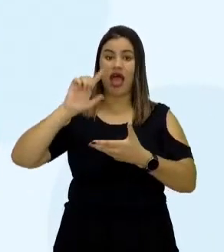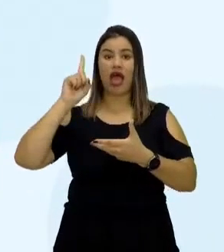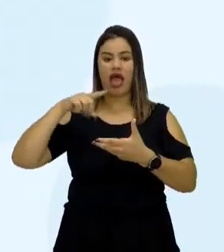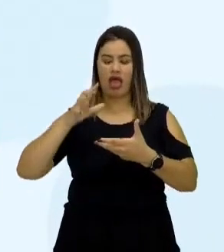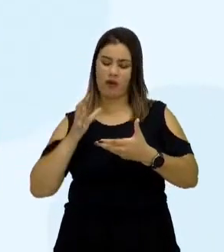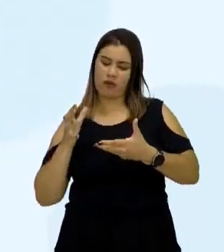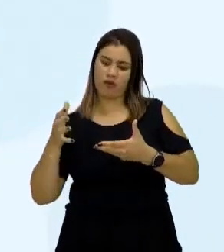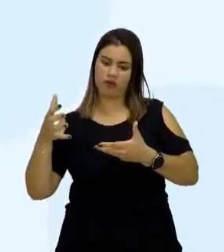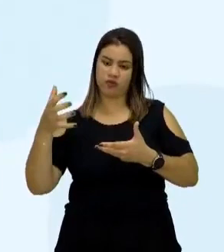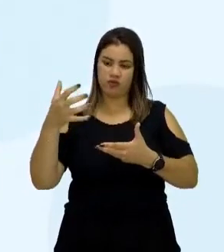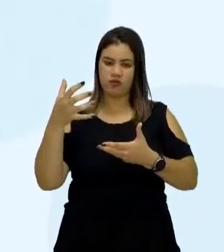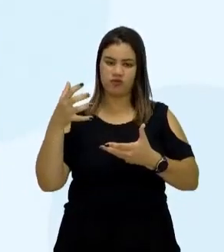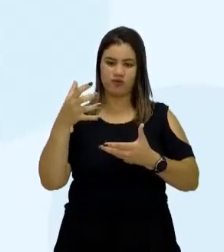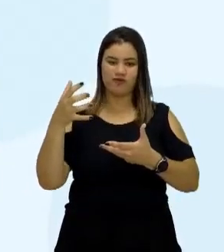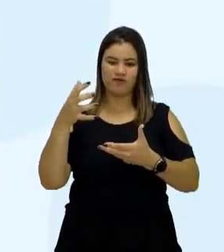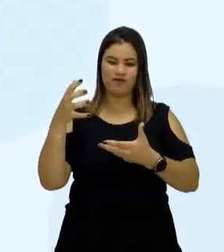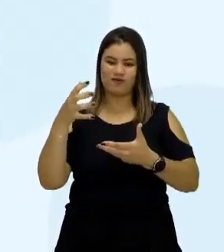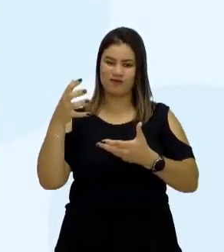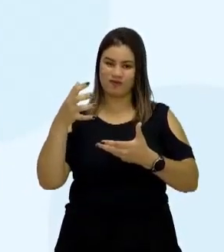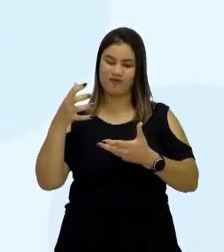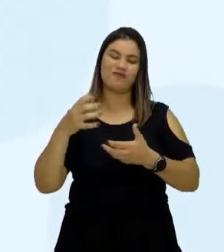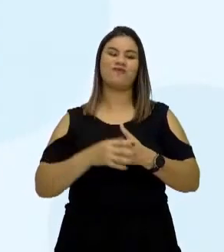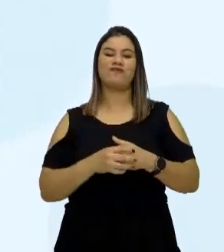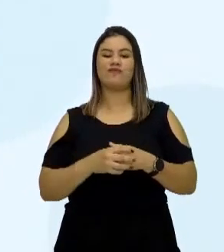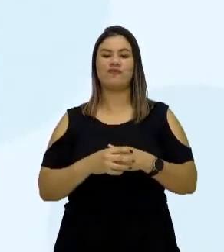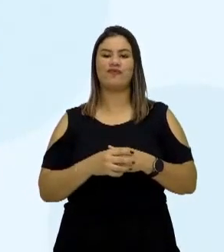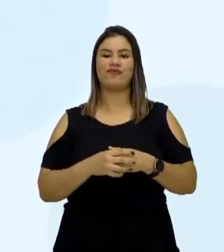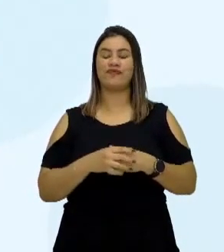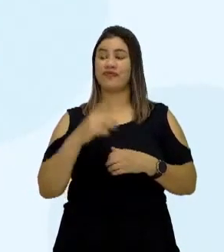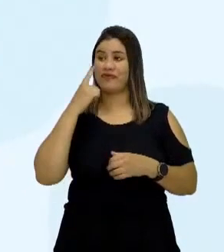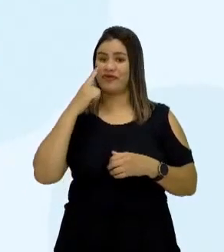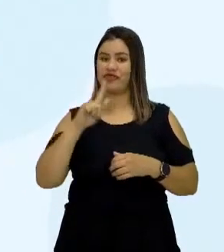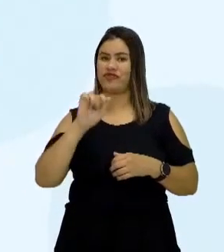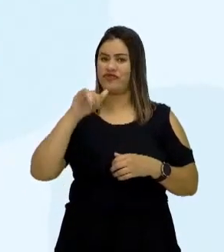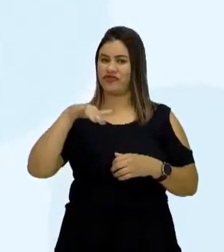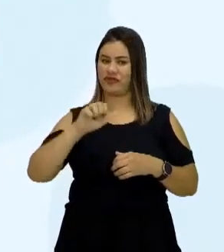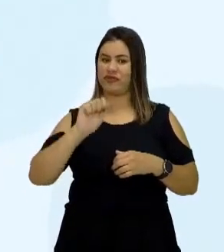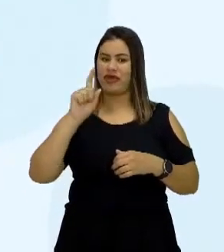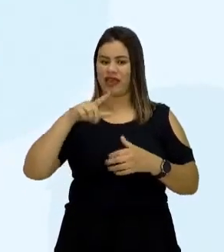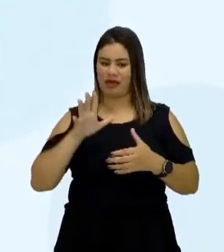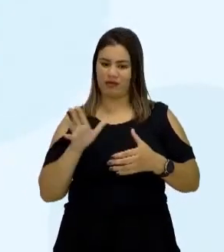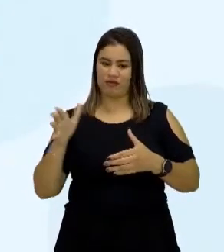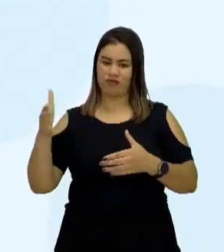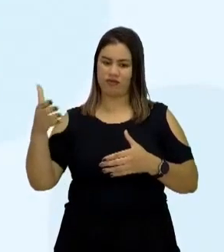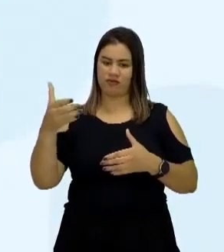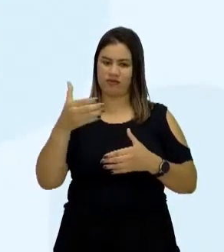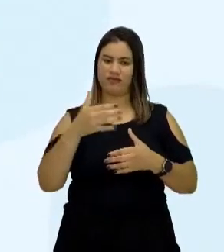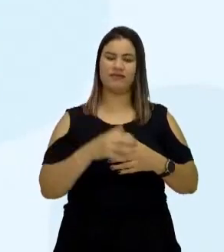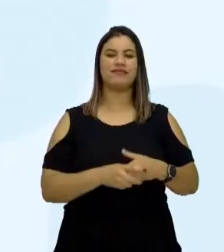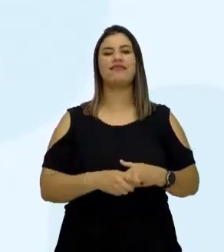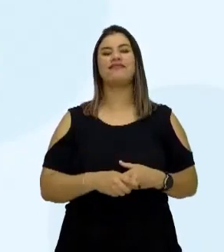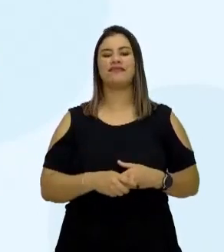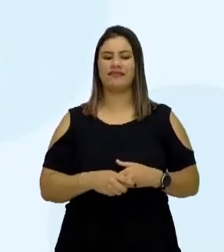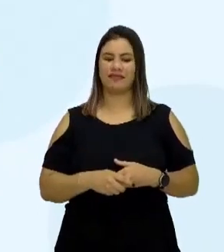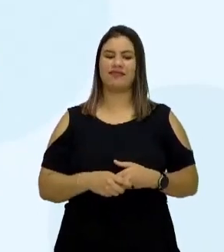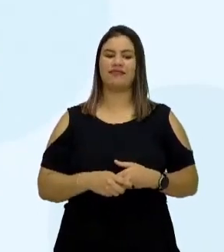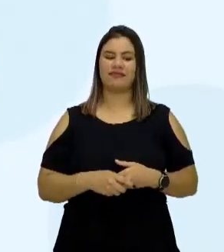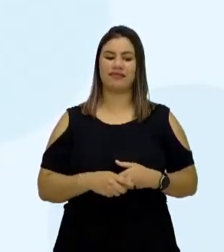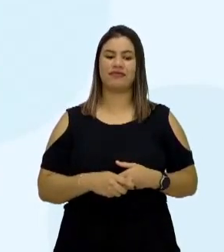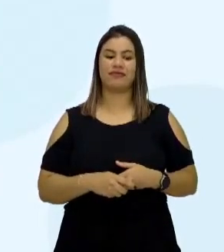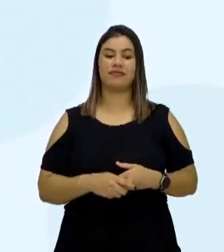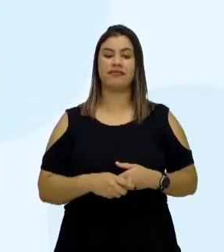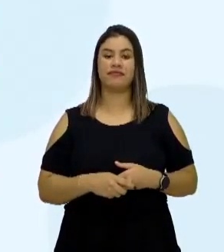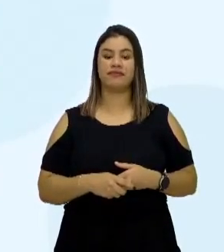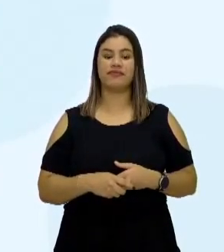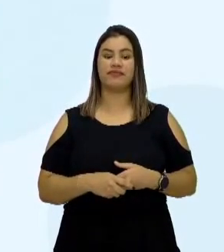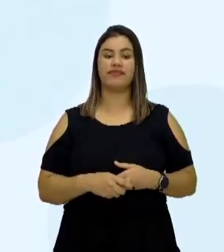lá no interior do planeta. Da onde o Giba veio, né? Você veio do interior do planeta, não foi? Isso, lá do centro. No centro do planeta. Então nós